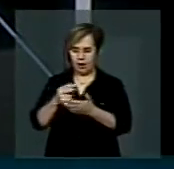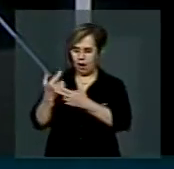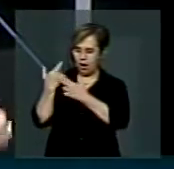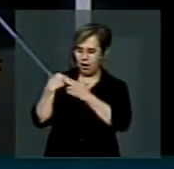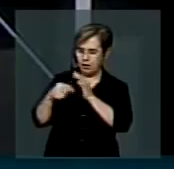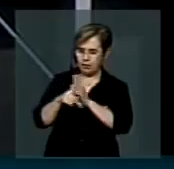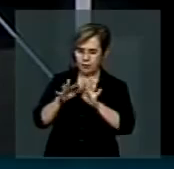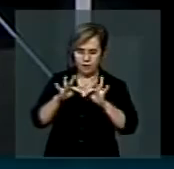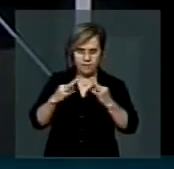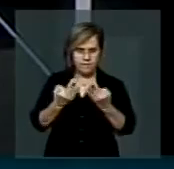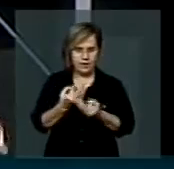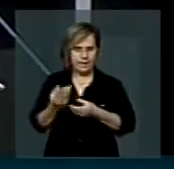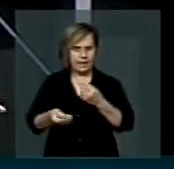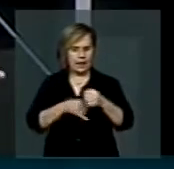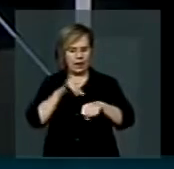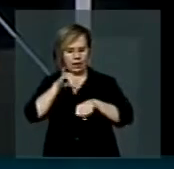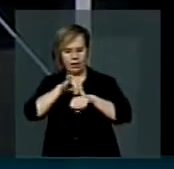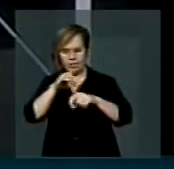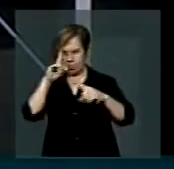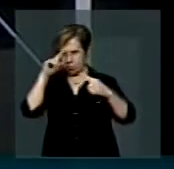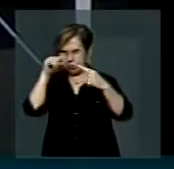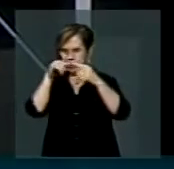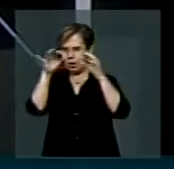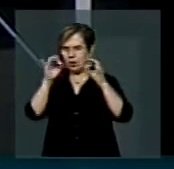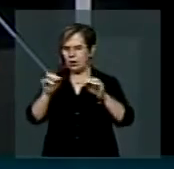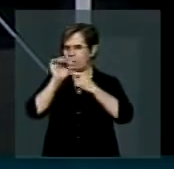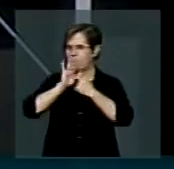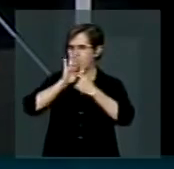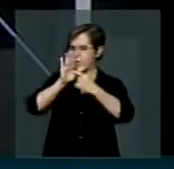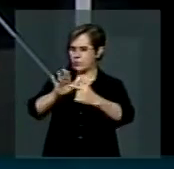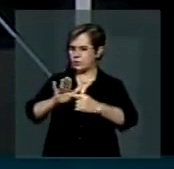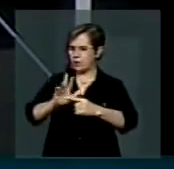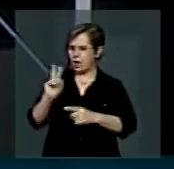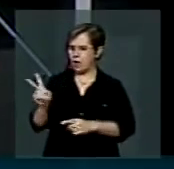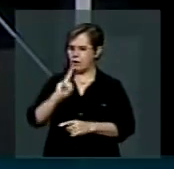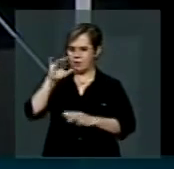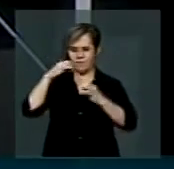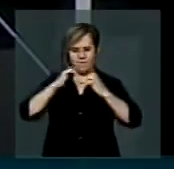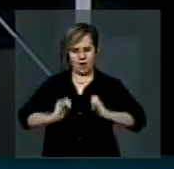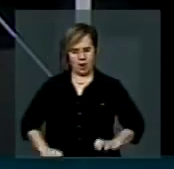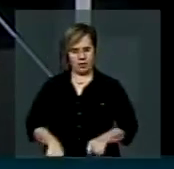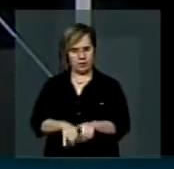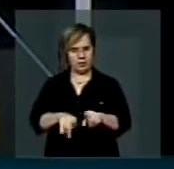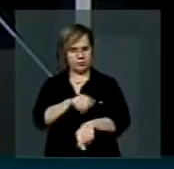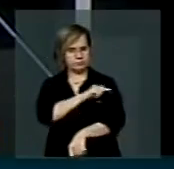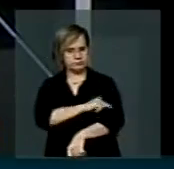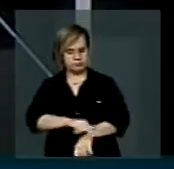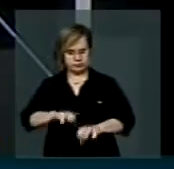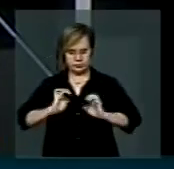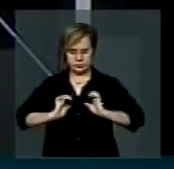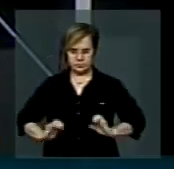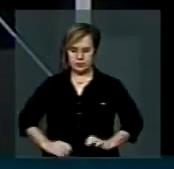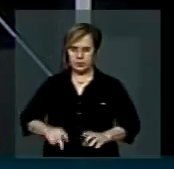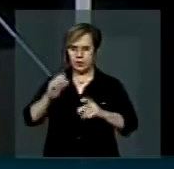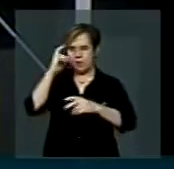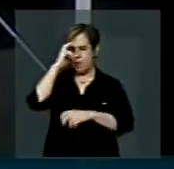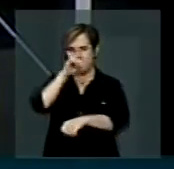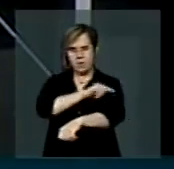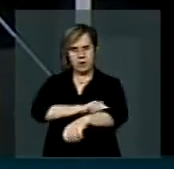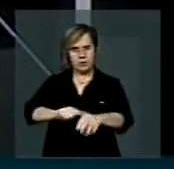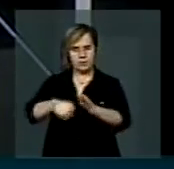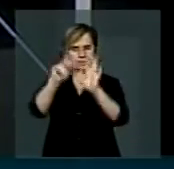família como polo irradiador de valores éticos e da cidadania. Uma cultura de paz